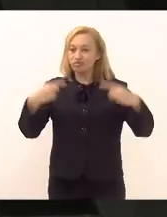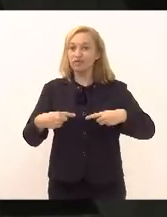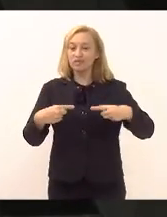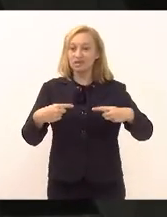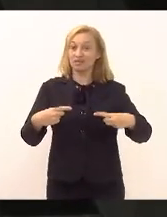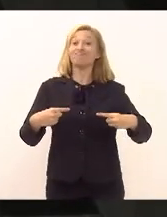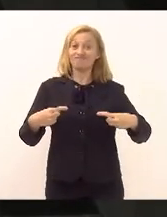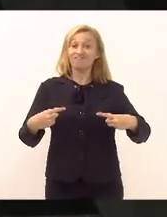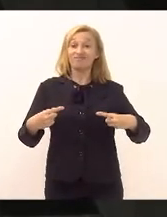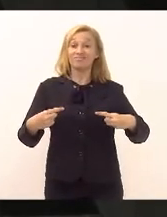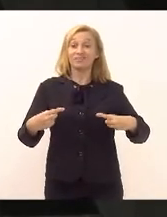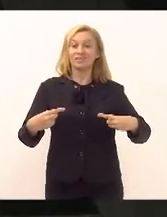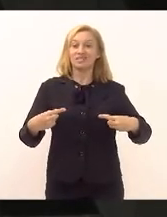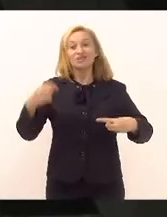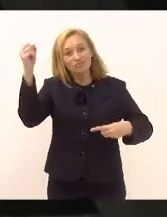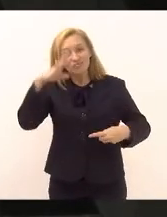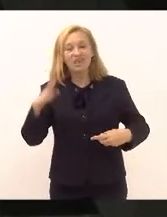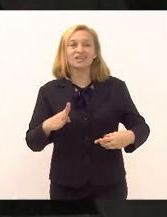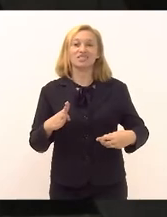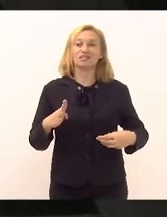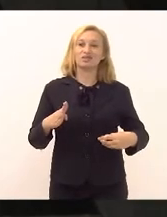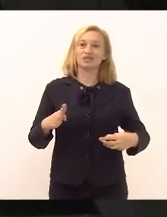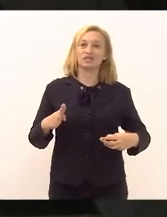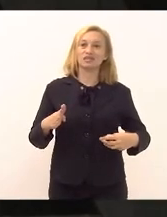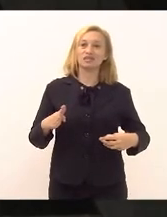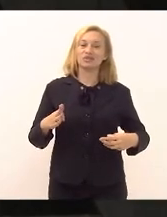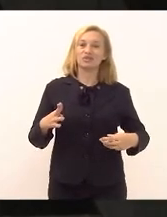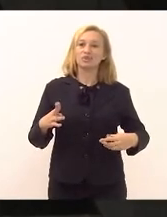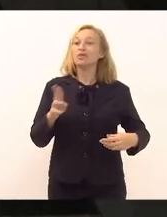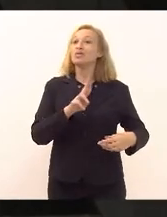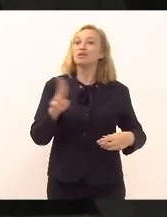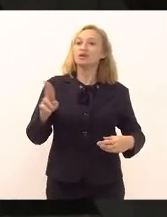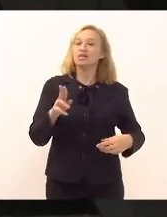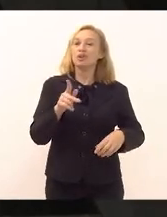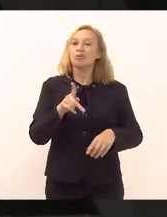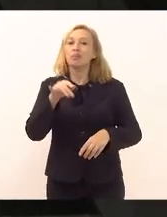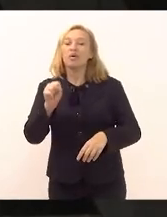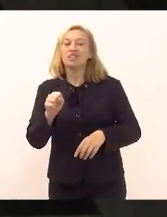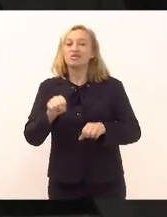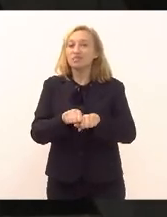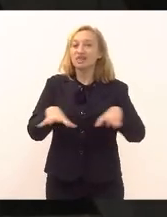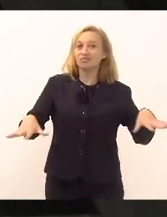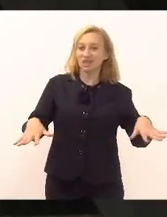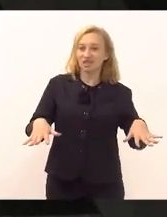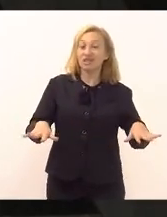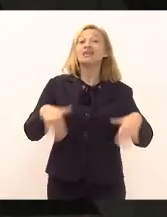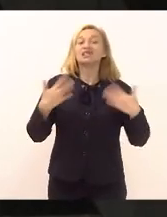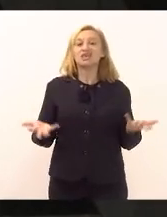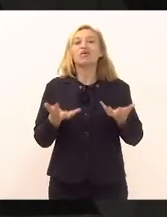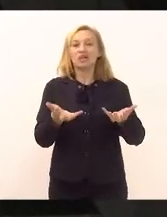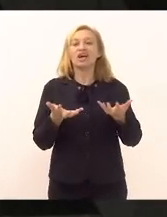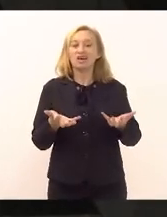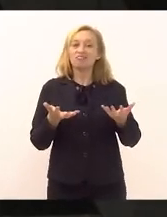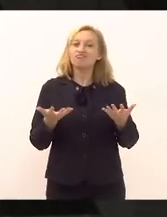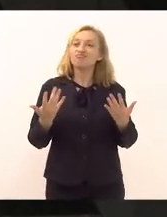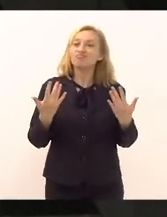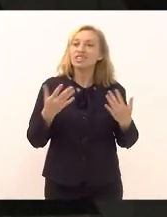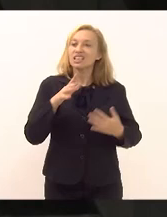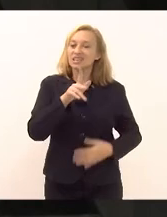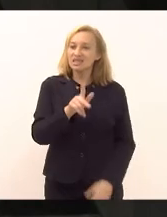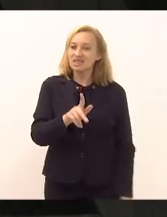postos para o Brasil no chamado pós-pandemia. Então, quero cumprimentar a